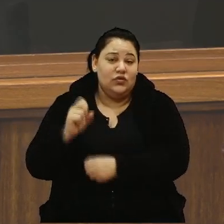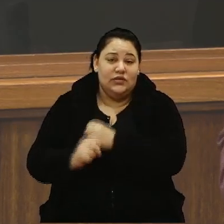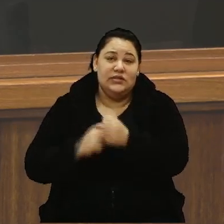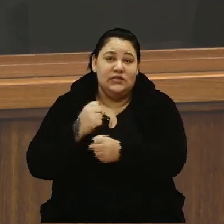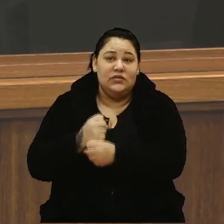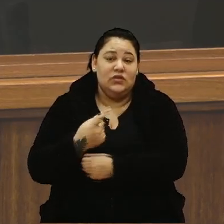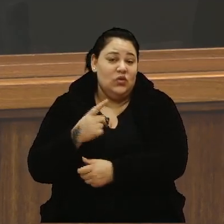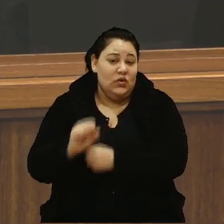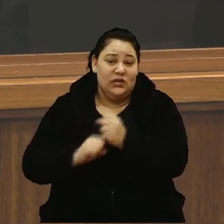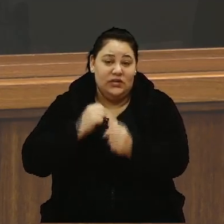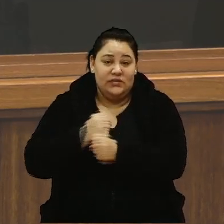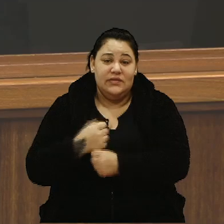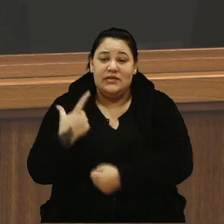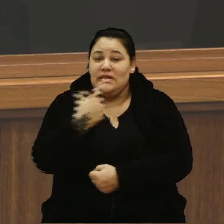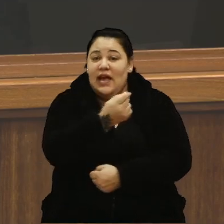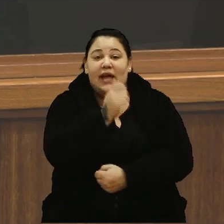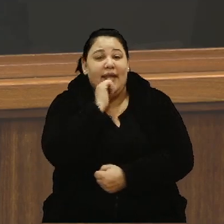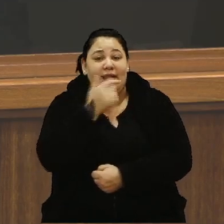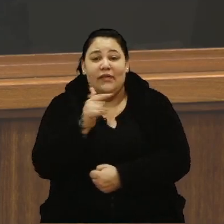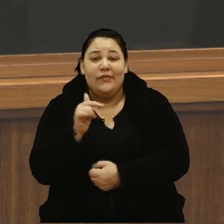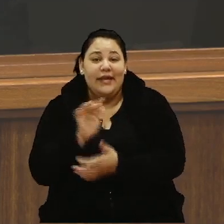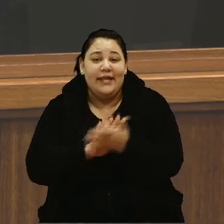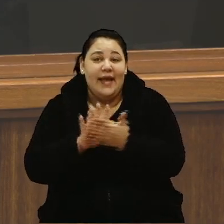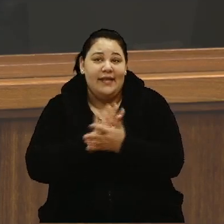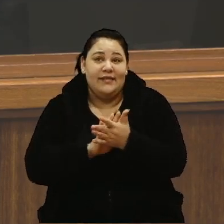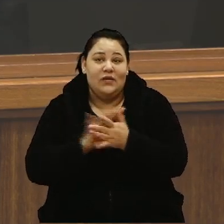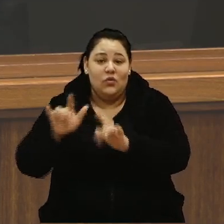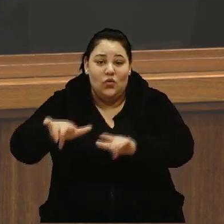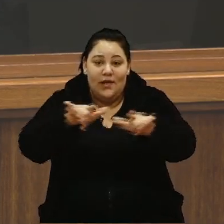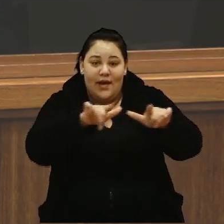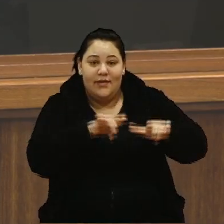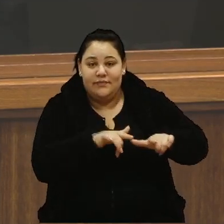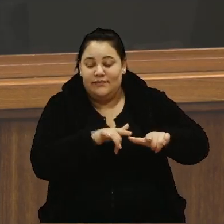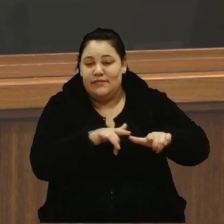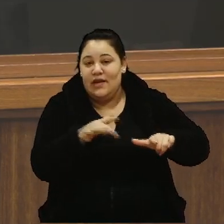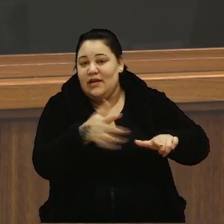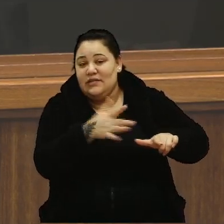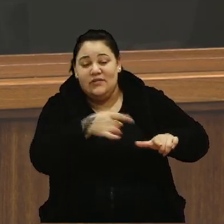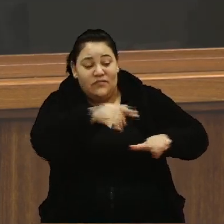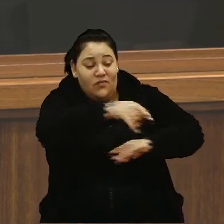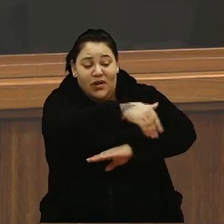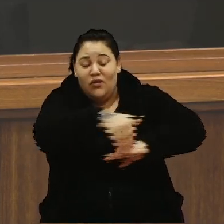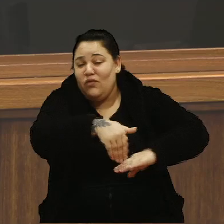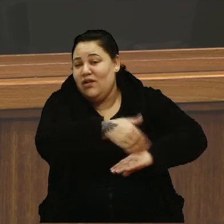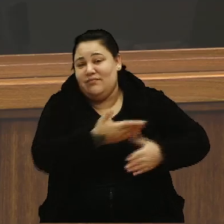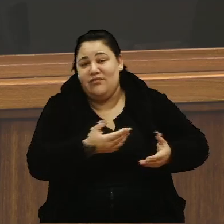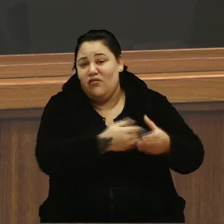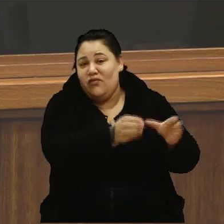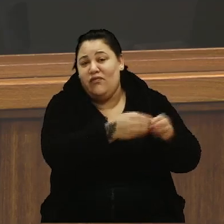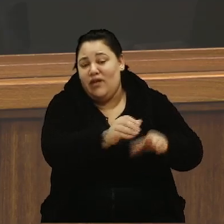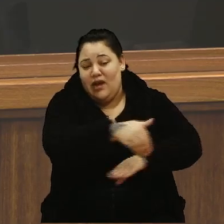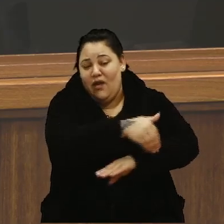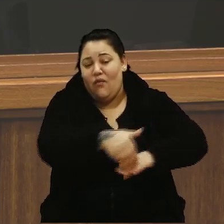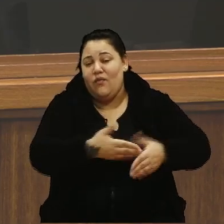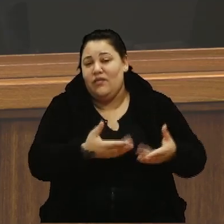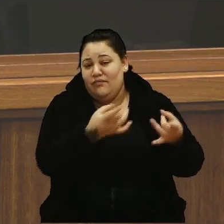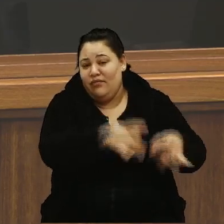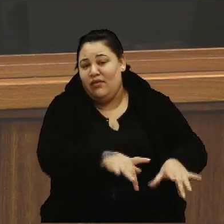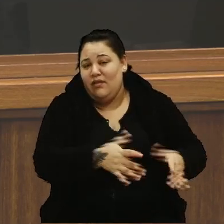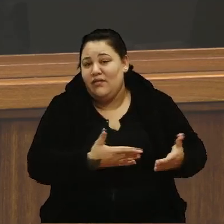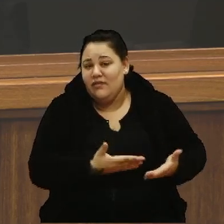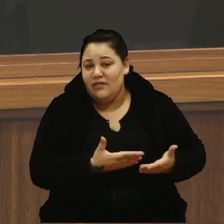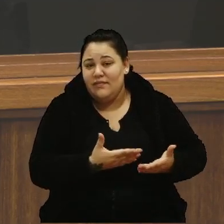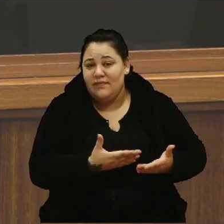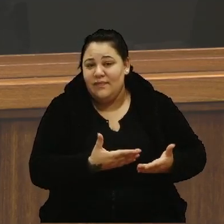um ano, saem de lá, não tem nem para onde ir. Muitas vezes vão para a rua. Então, a equipe que